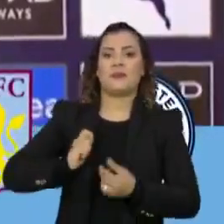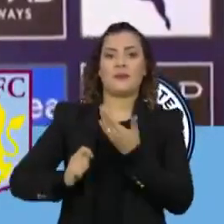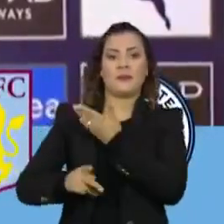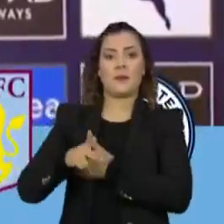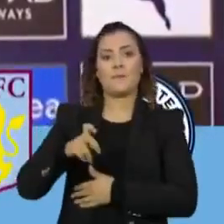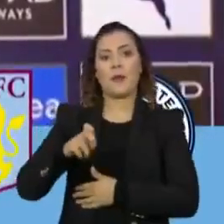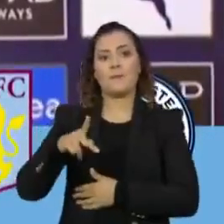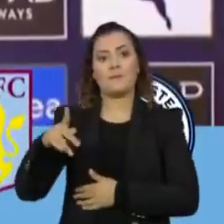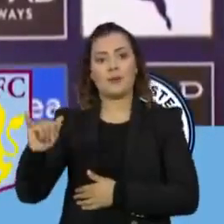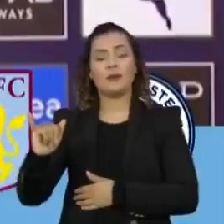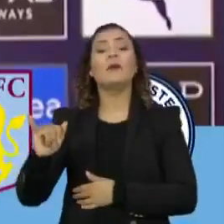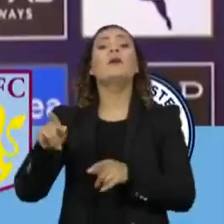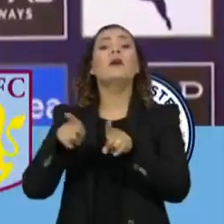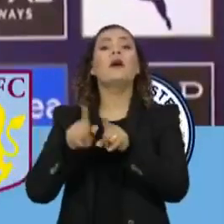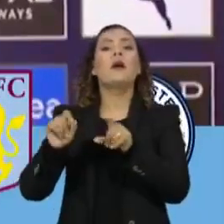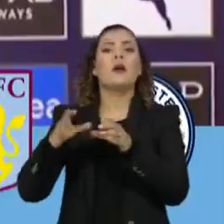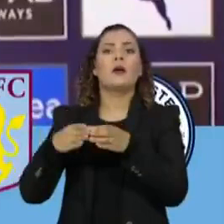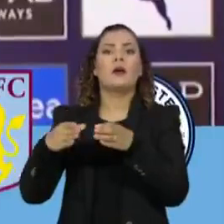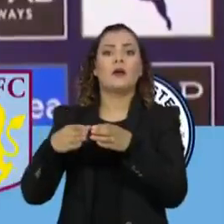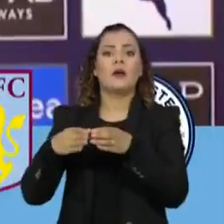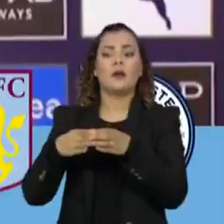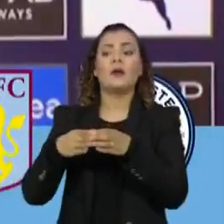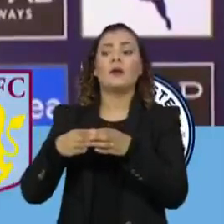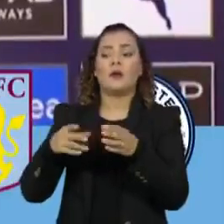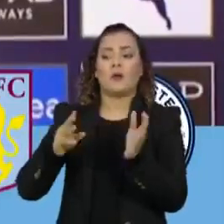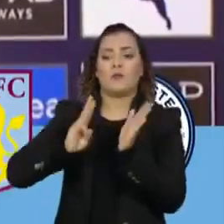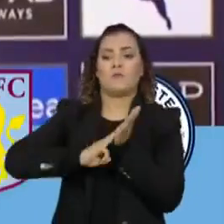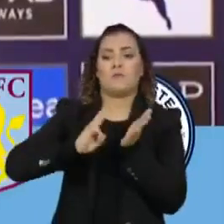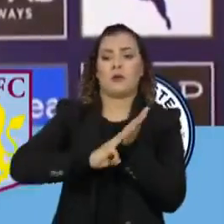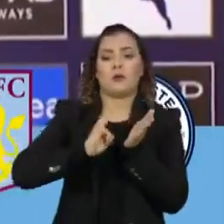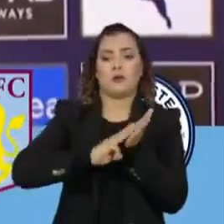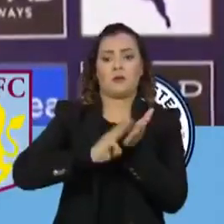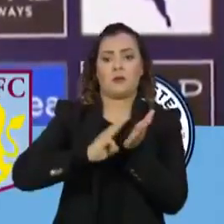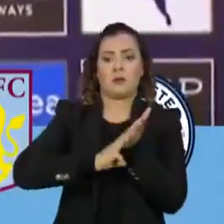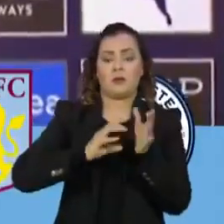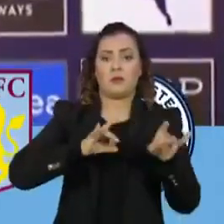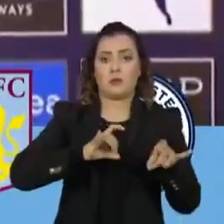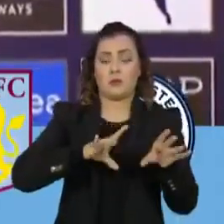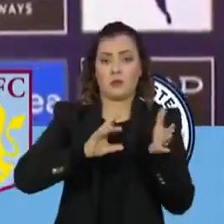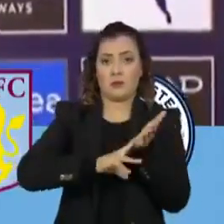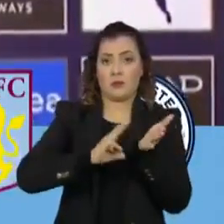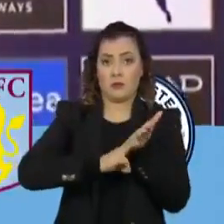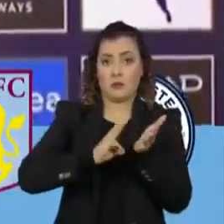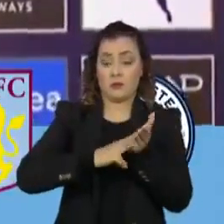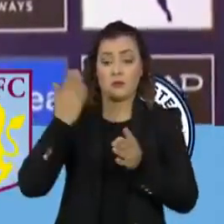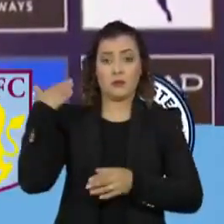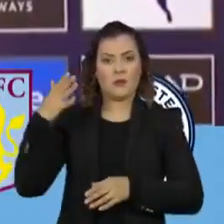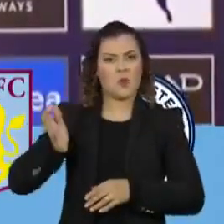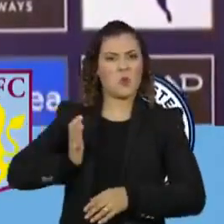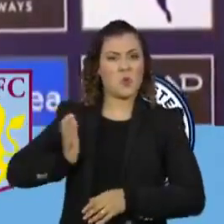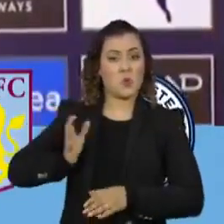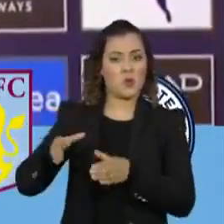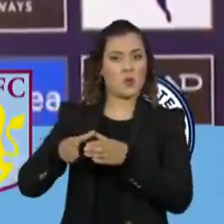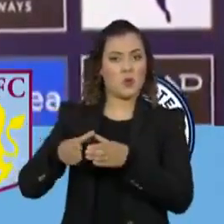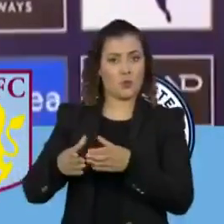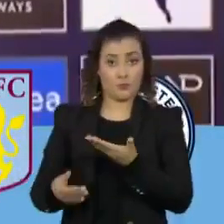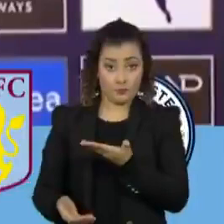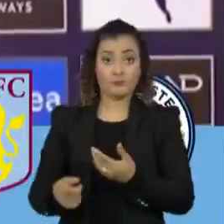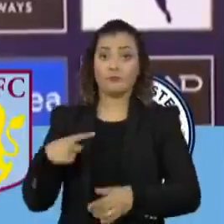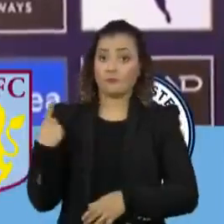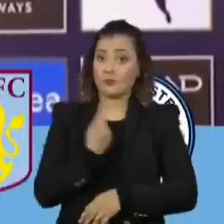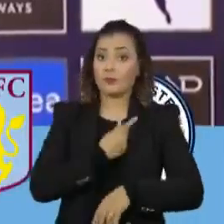Pep Guardiola técnico do Manchester City uma das equipes que fariam parte da liga Milionária